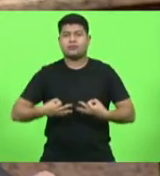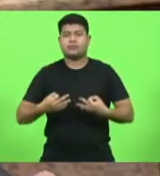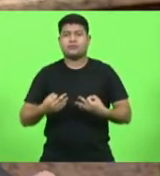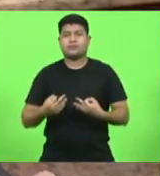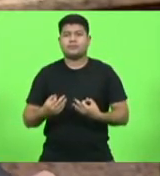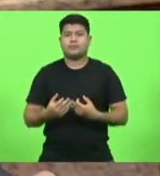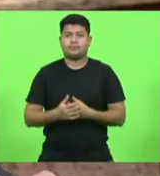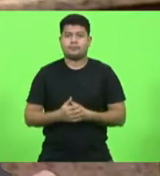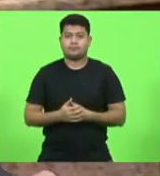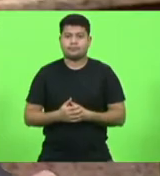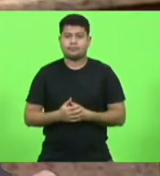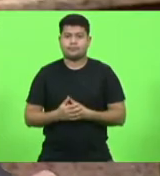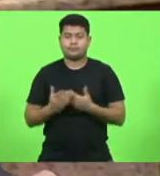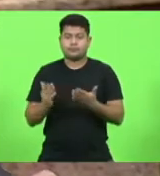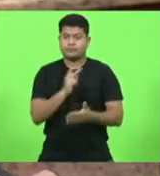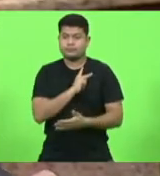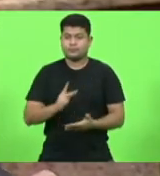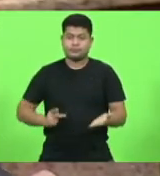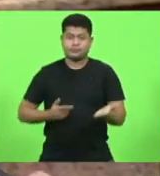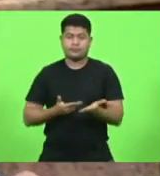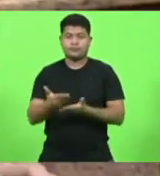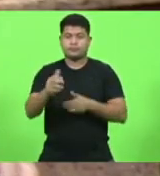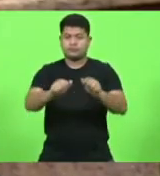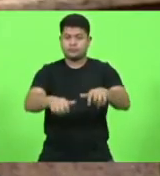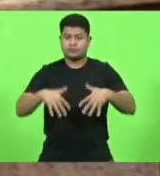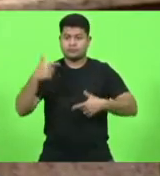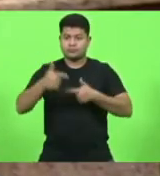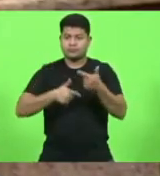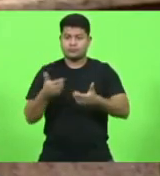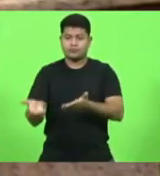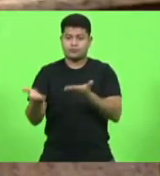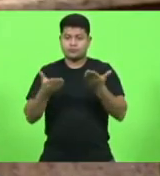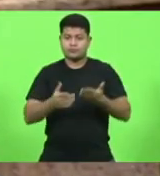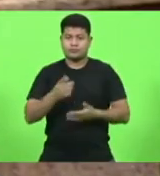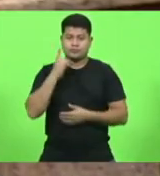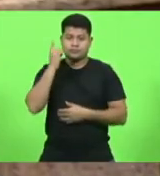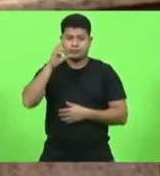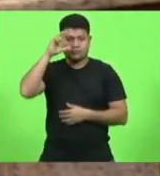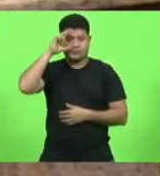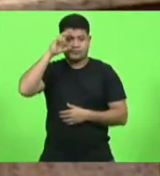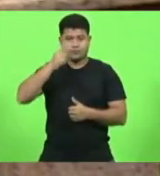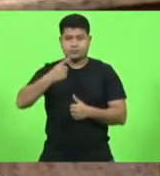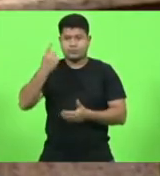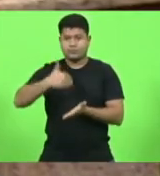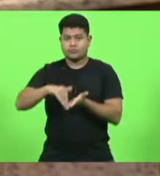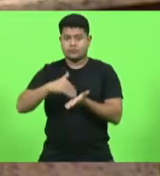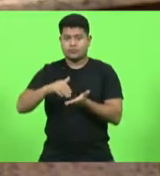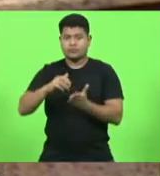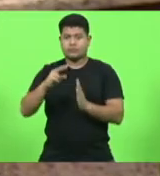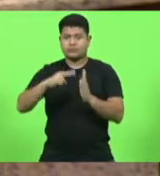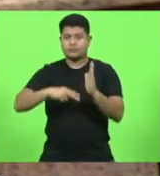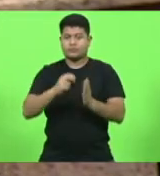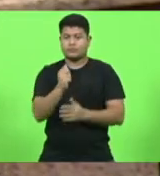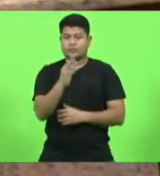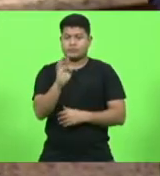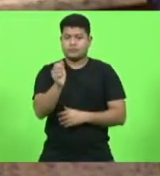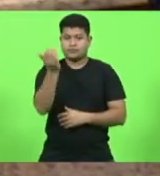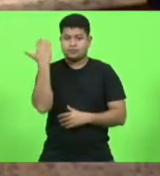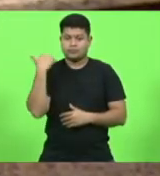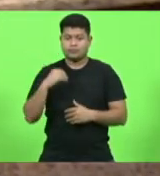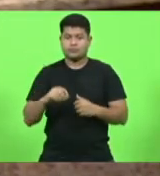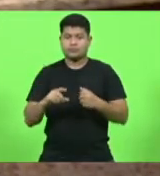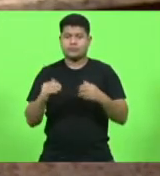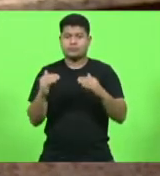o senhor presidente declarou aberto dos trabalhos e convidou o senhor deputado Ricardo Alba, primeiro secretário para proceder à leitura da sessão anterior, que,